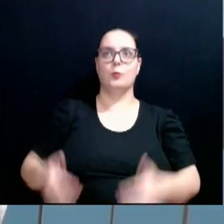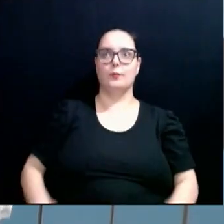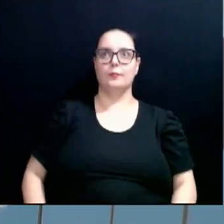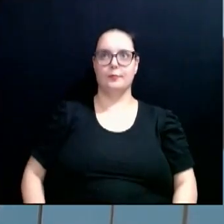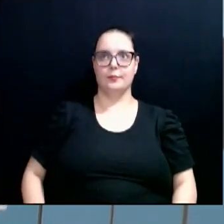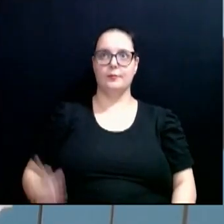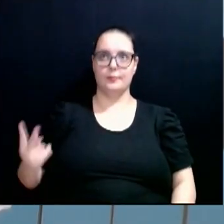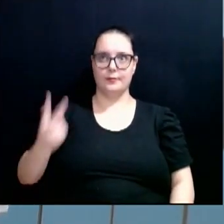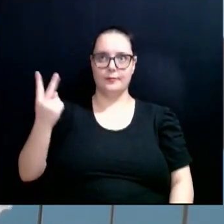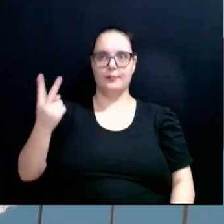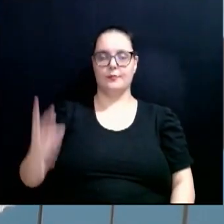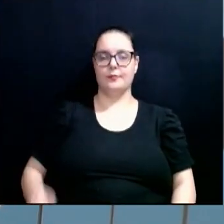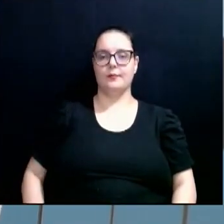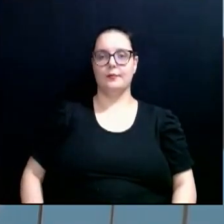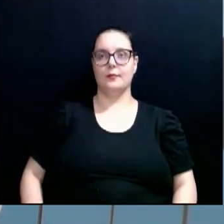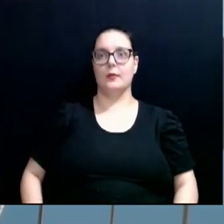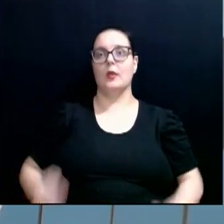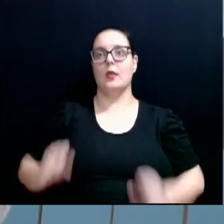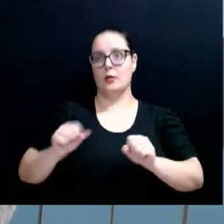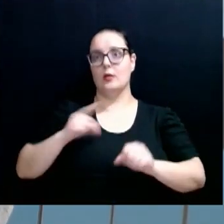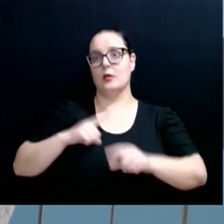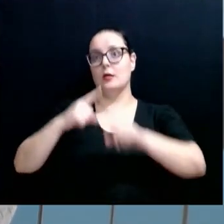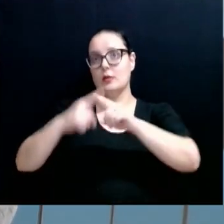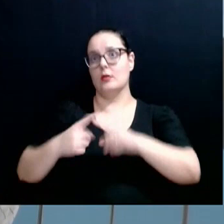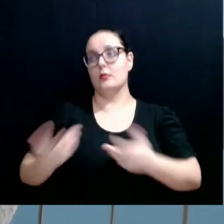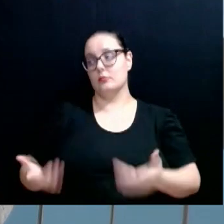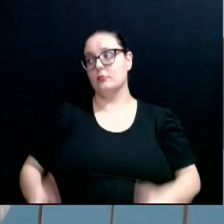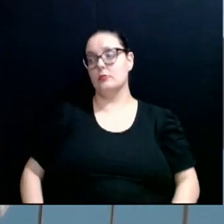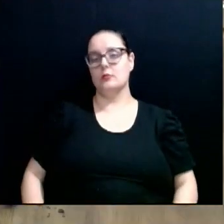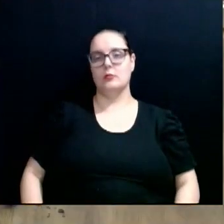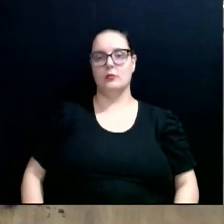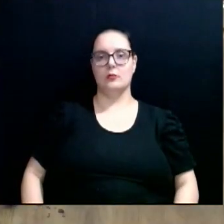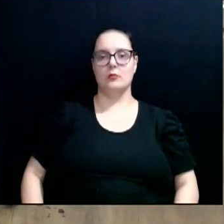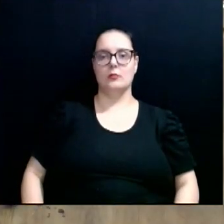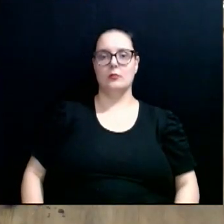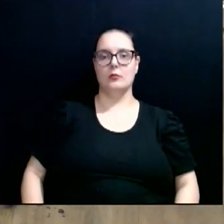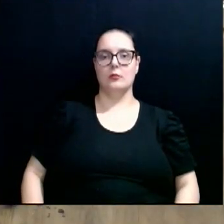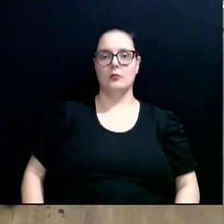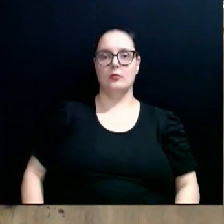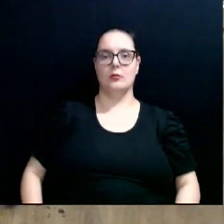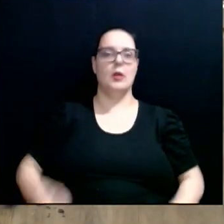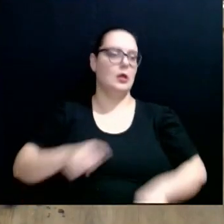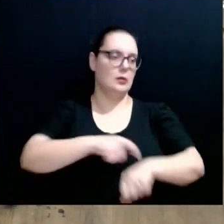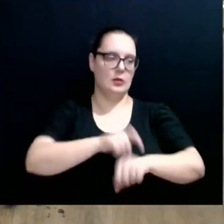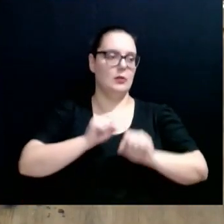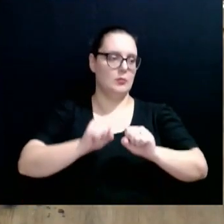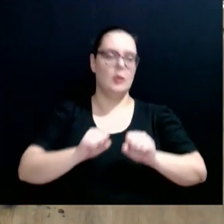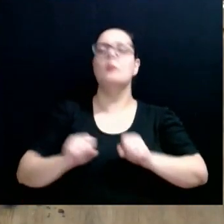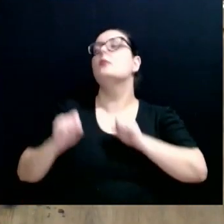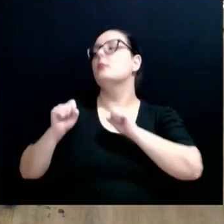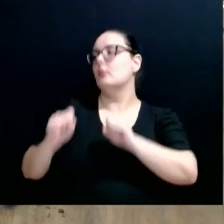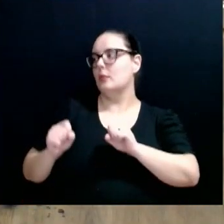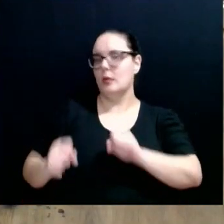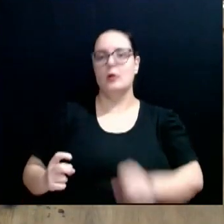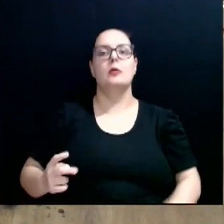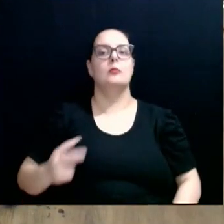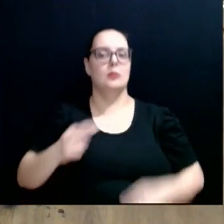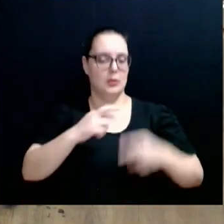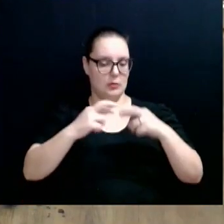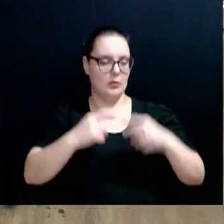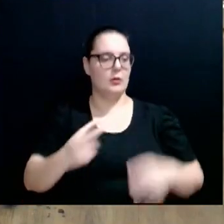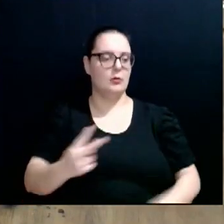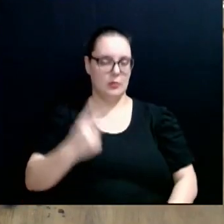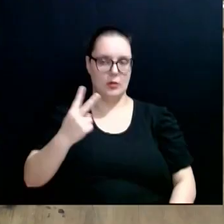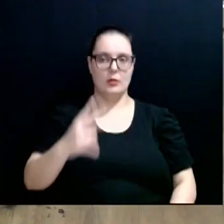a concorrência, né? Pode haver lance. Dependendo. Na hora ali pode modificar o valor. Pode você oferecer um